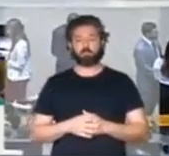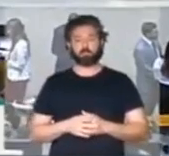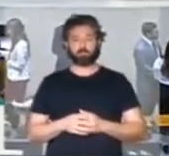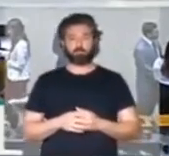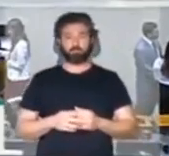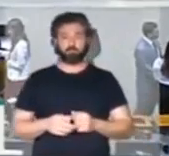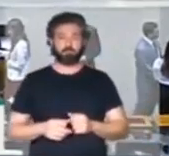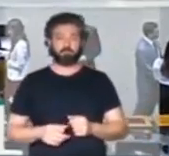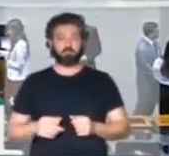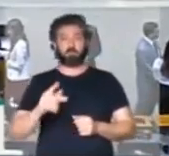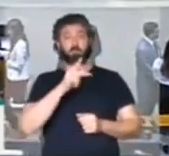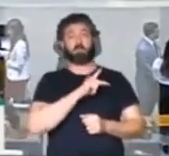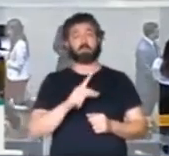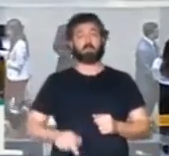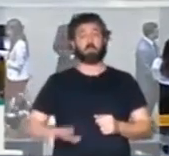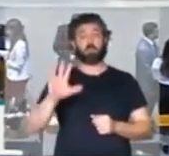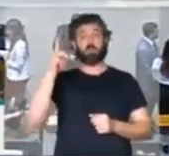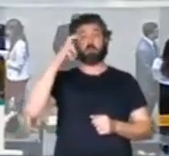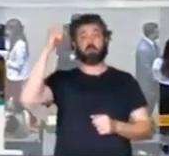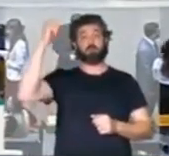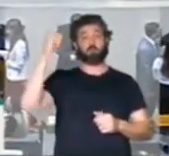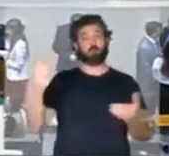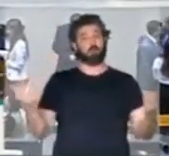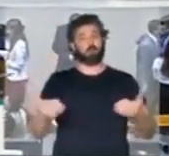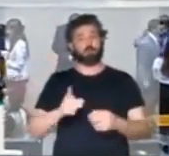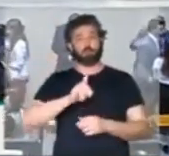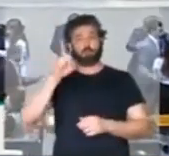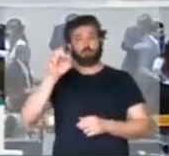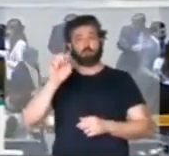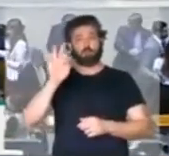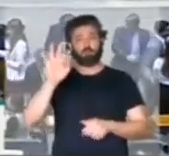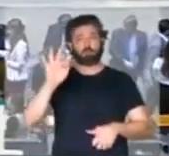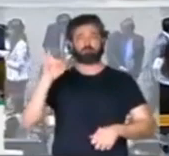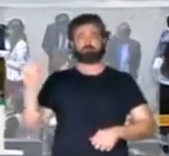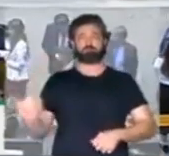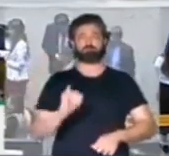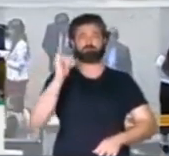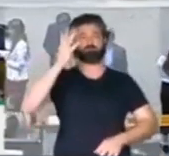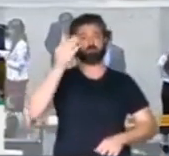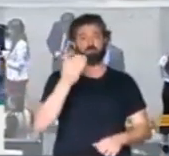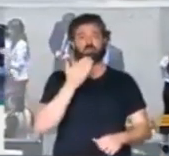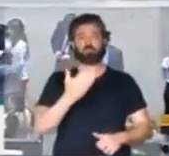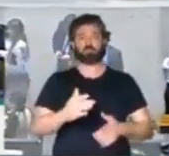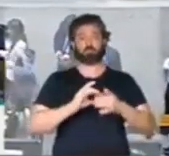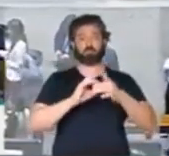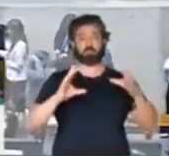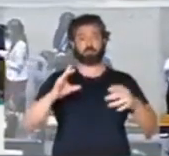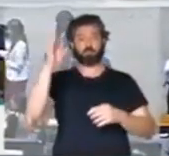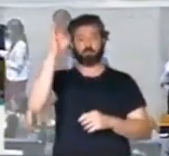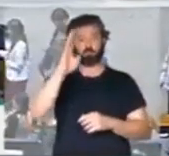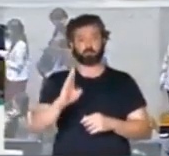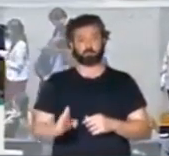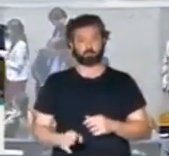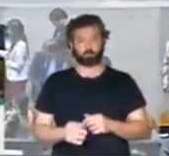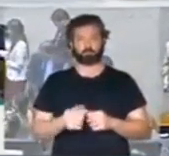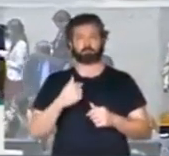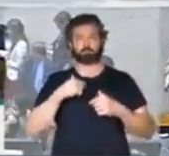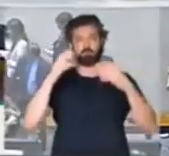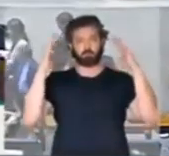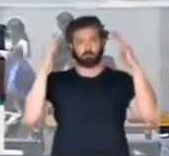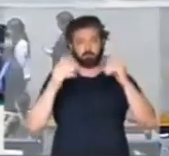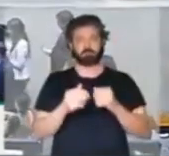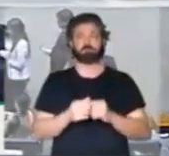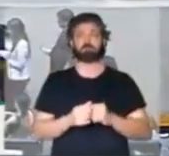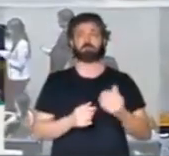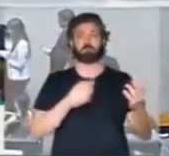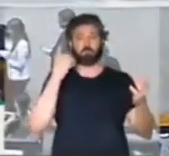A vitória do presidente Lula hoje no Supremo foi muito importante para a democracia brasileira. E eu parabenizo